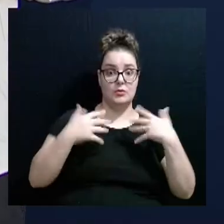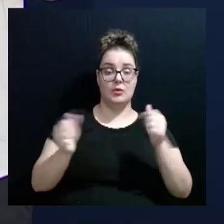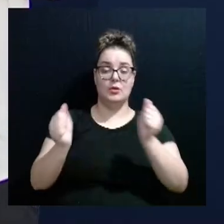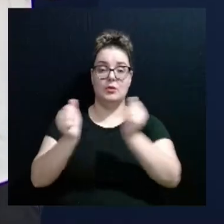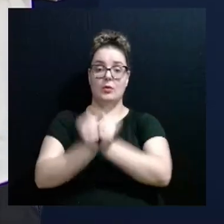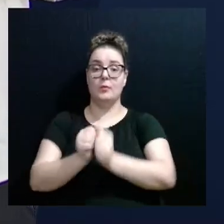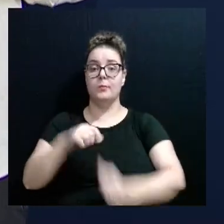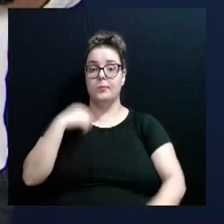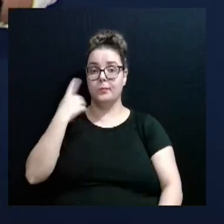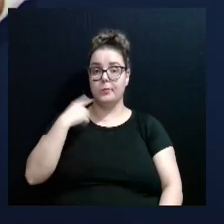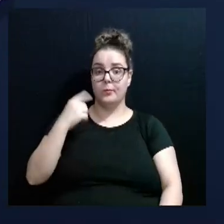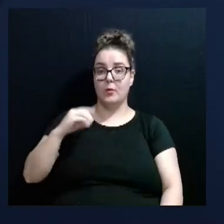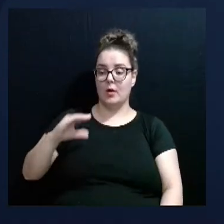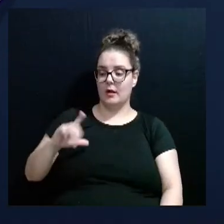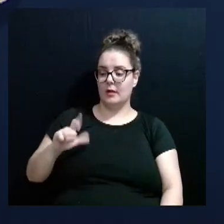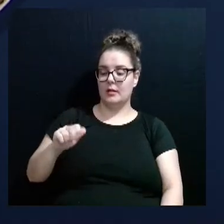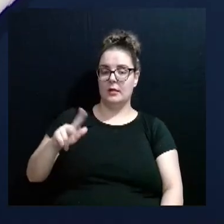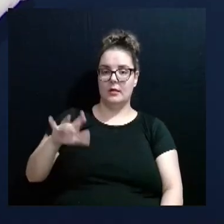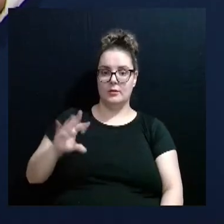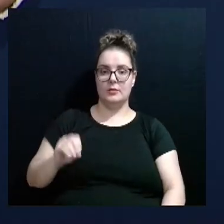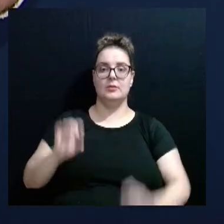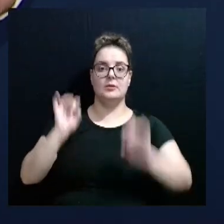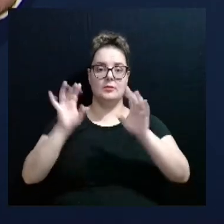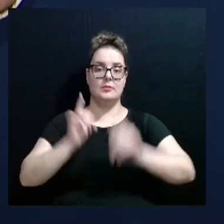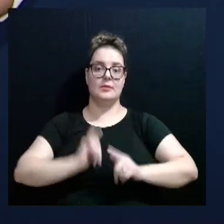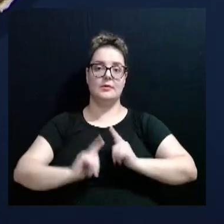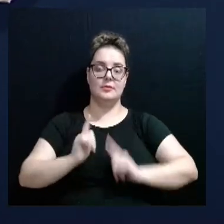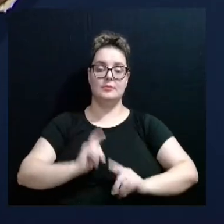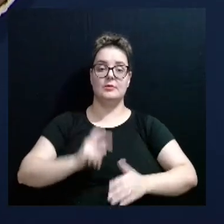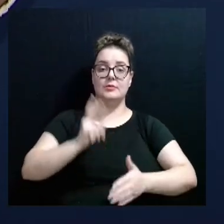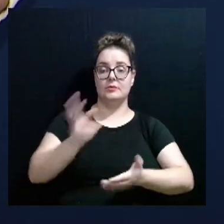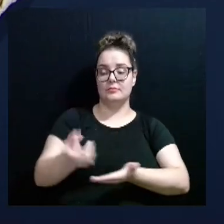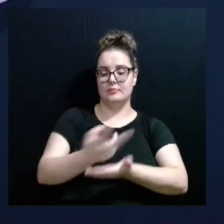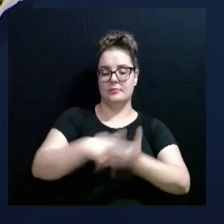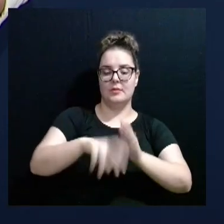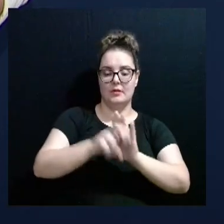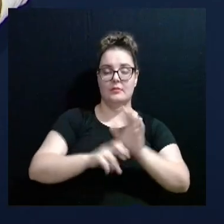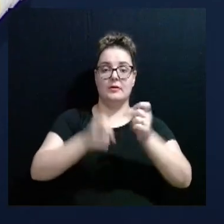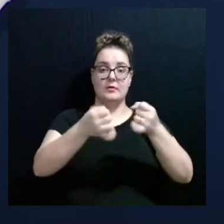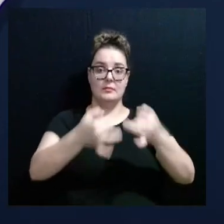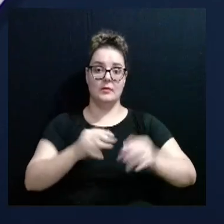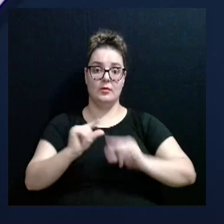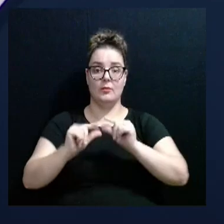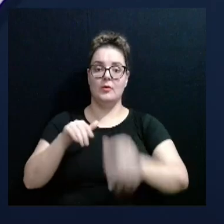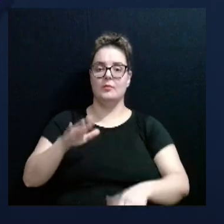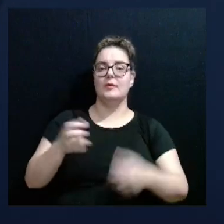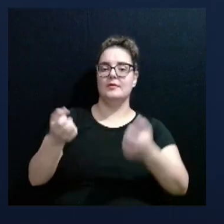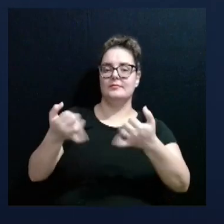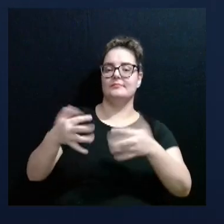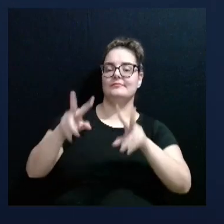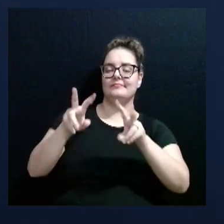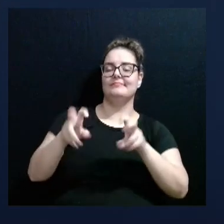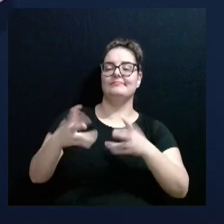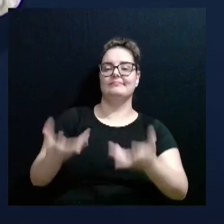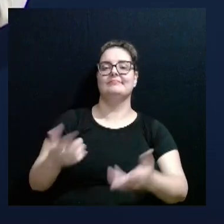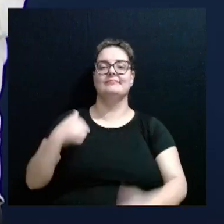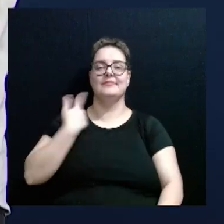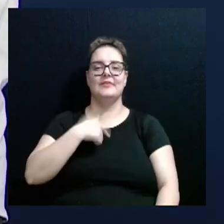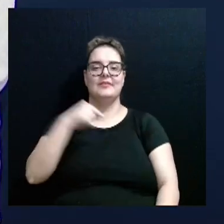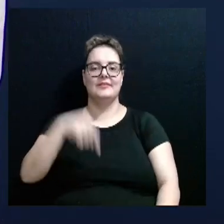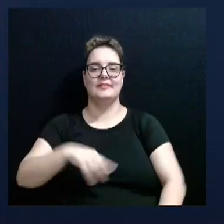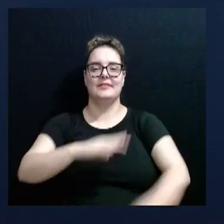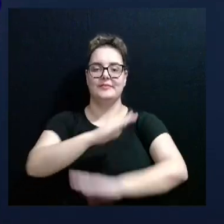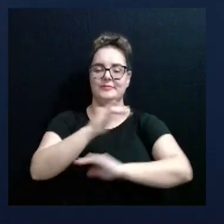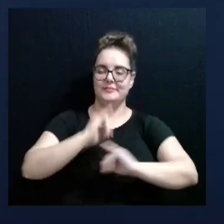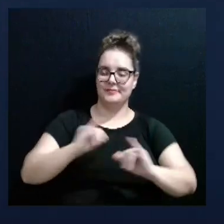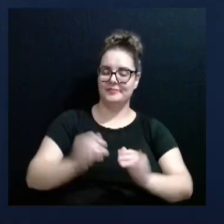Rossetti, especialista em gestão tributária, que vai explicar um pouco mais sobre esse assunto para a gente aqui no Jornal Câmara Notícia.